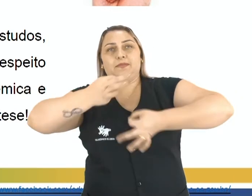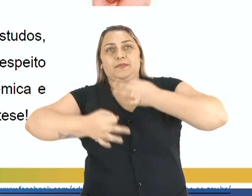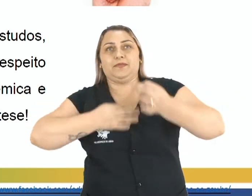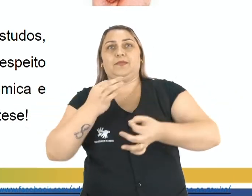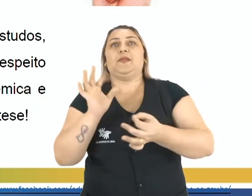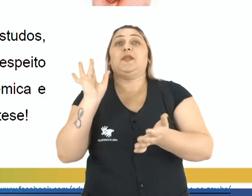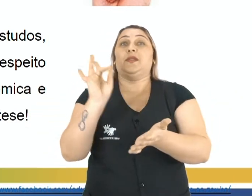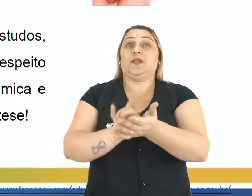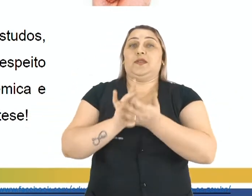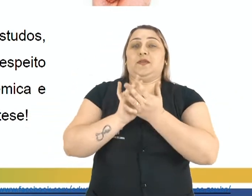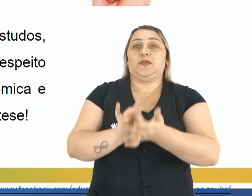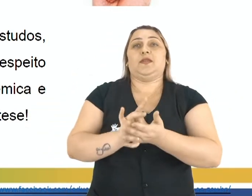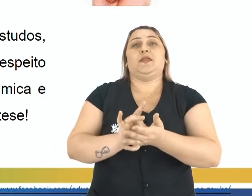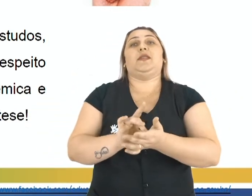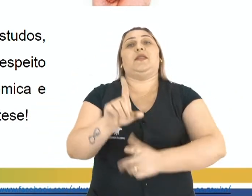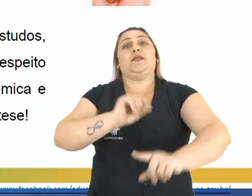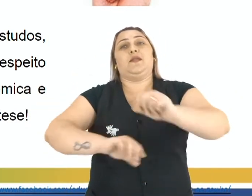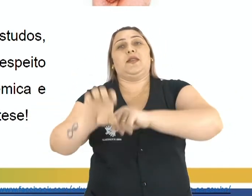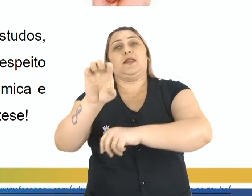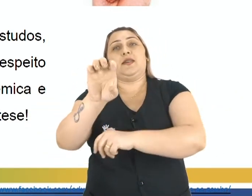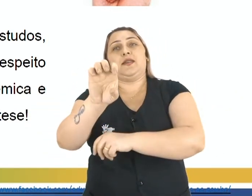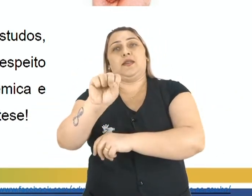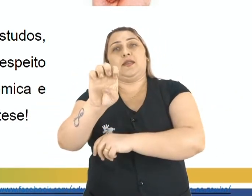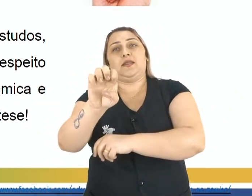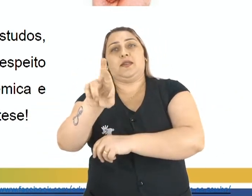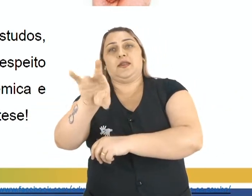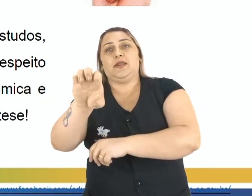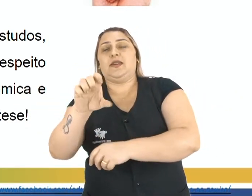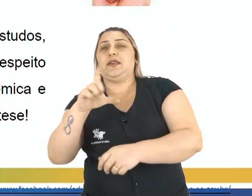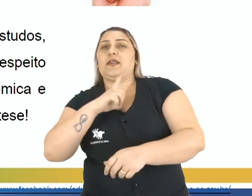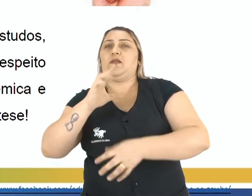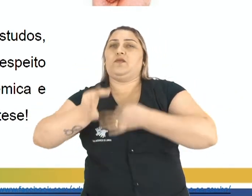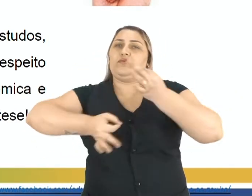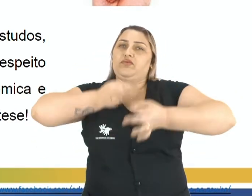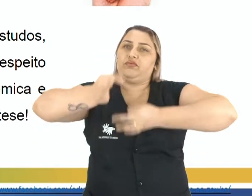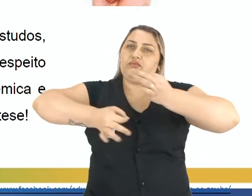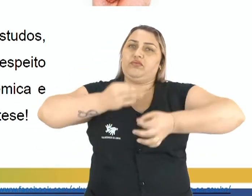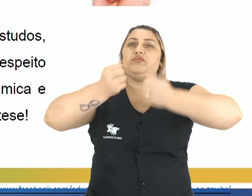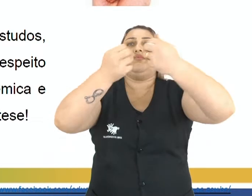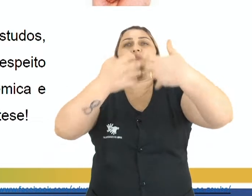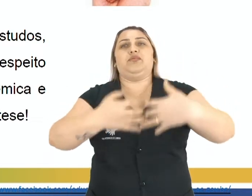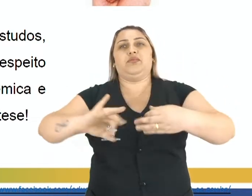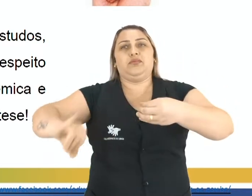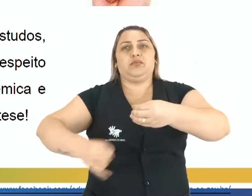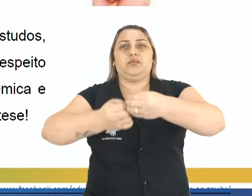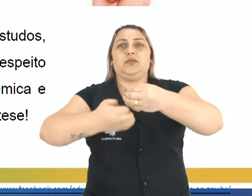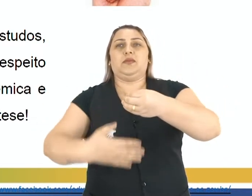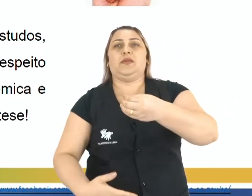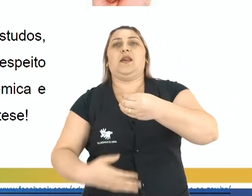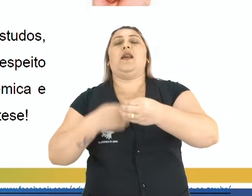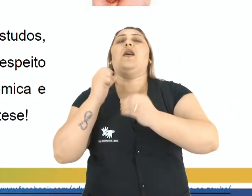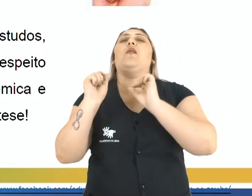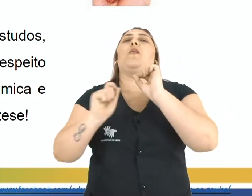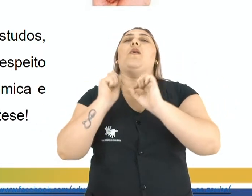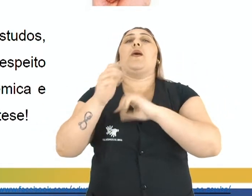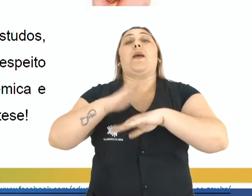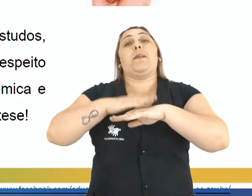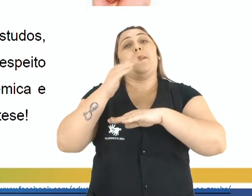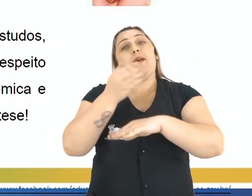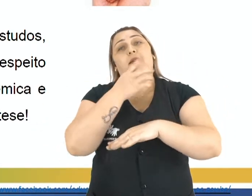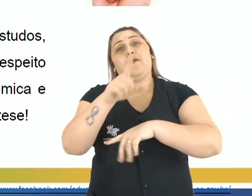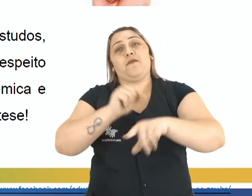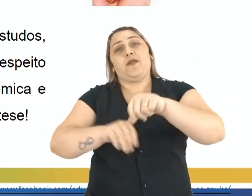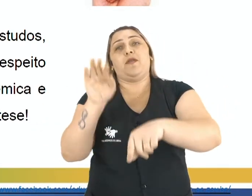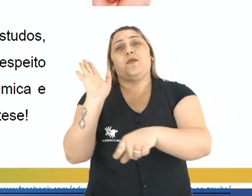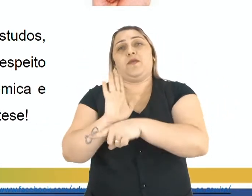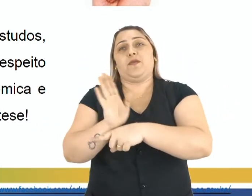Com certeza, quem prefere série vai ter vários argumentos para justificar o seu ponto de vista. E aqueles que preferem os filmes